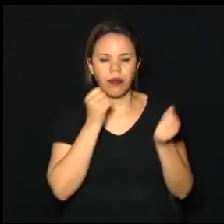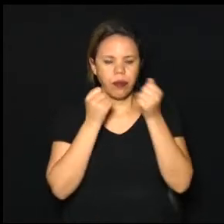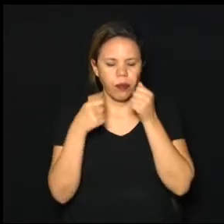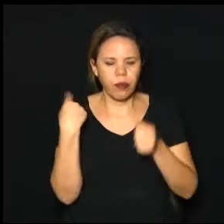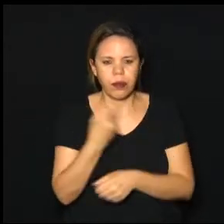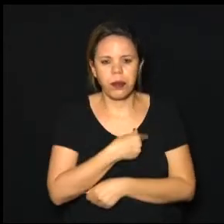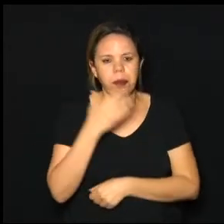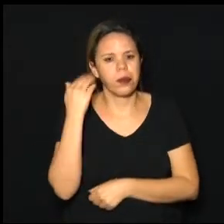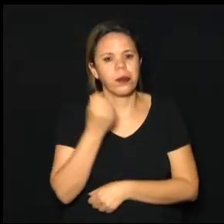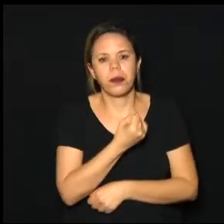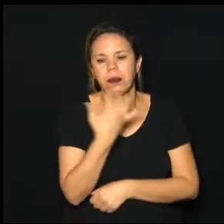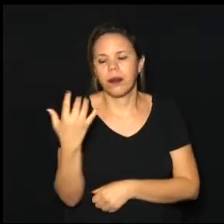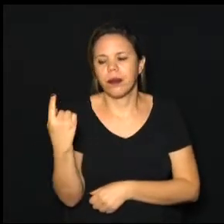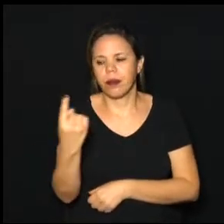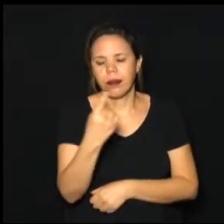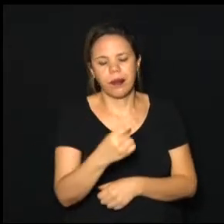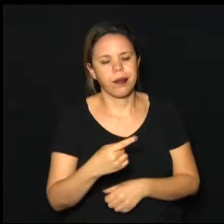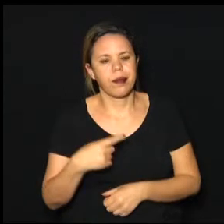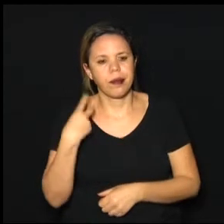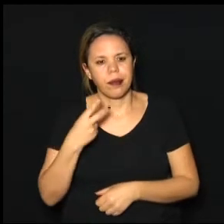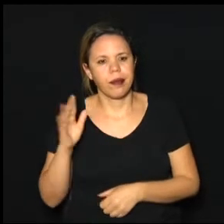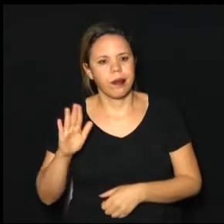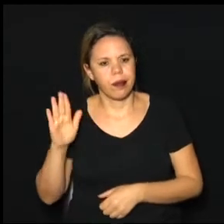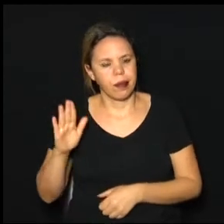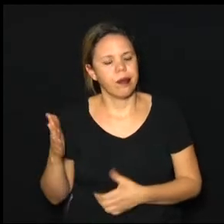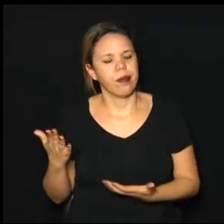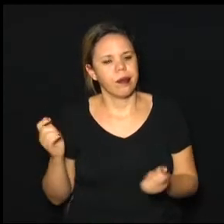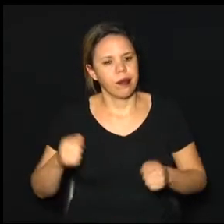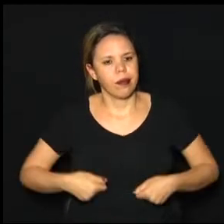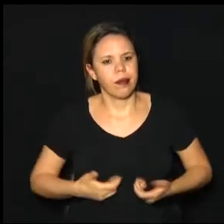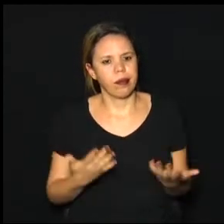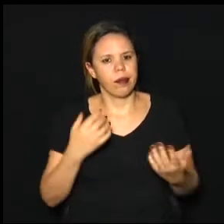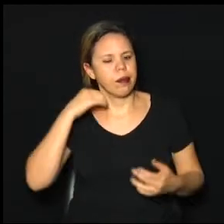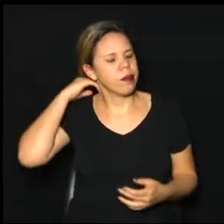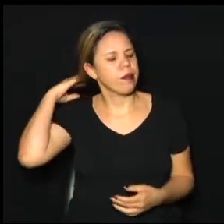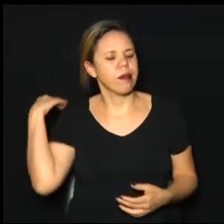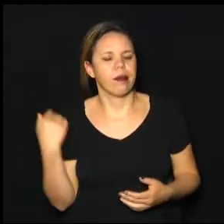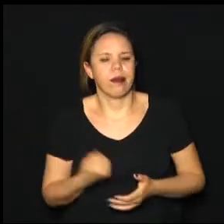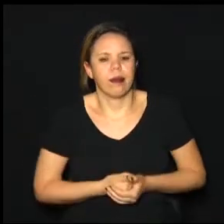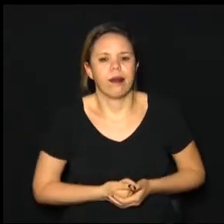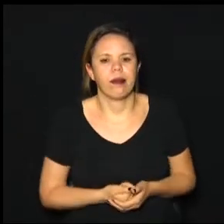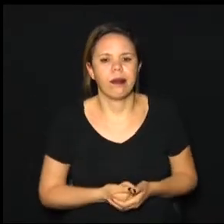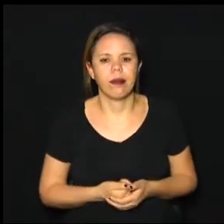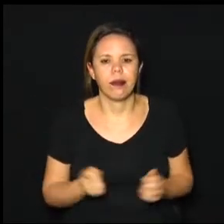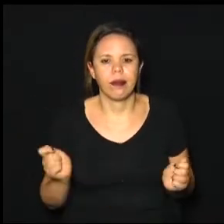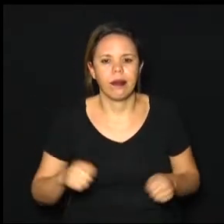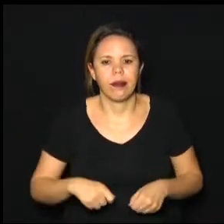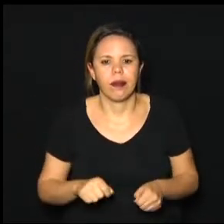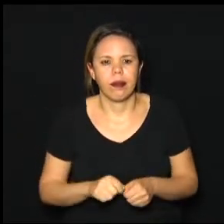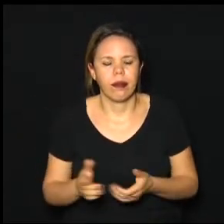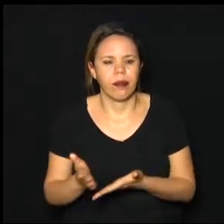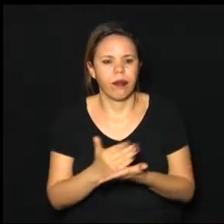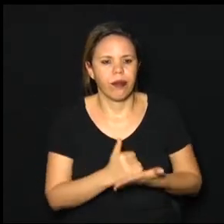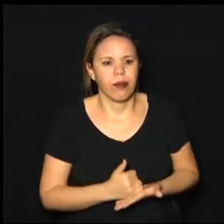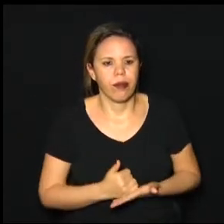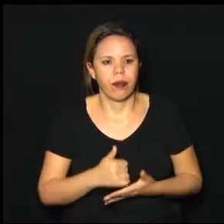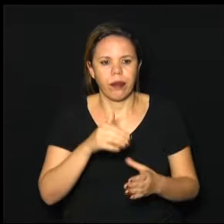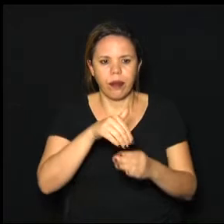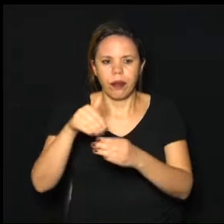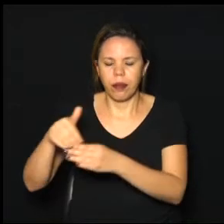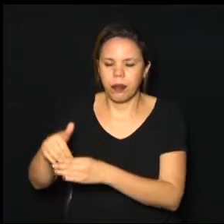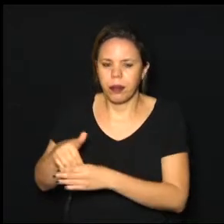saberemos o quanto cada candidato vai poder gastar e quanto cada candidato vai poder arrecadar nas